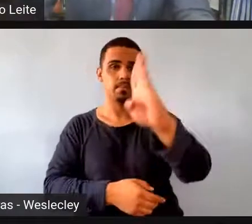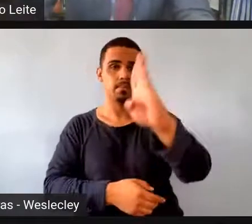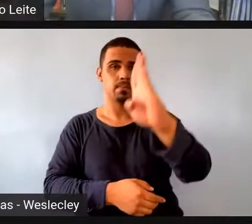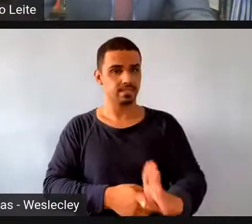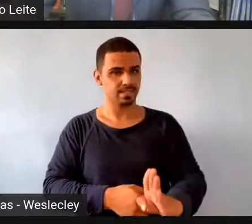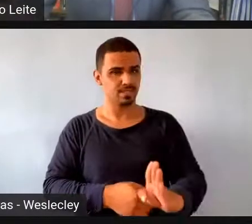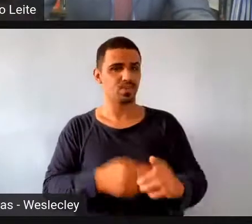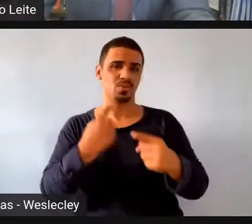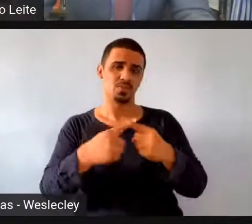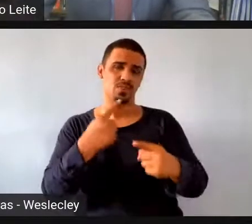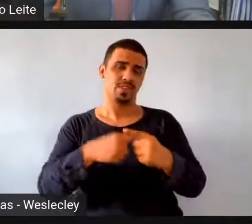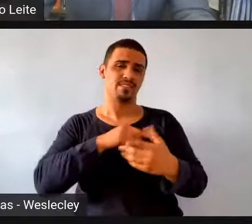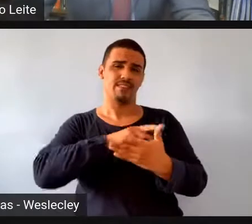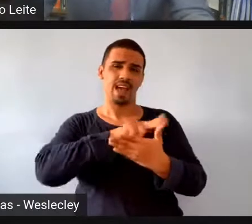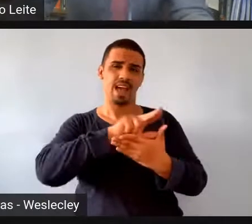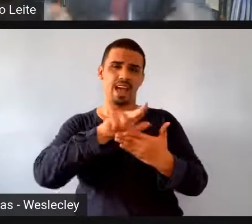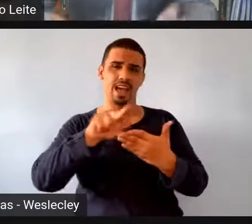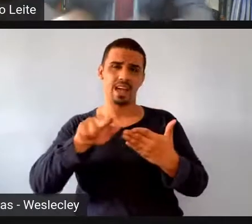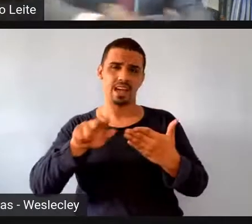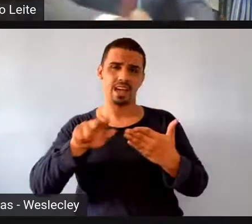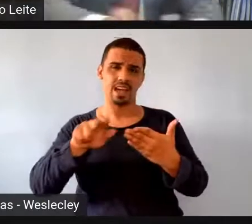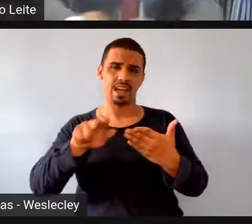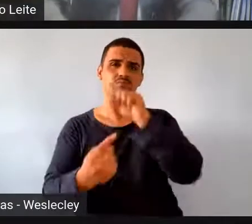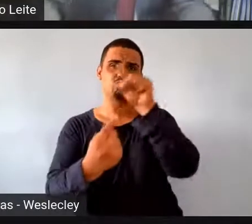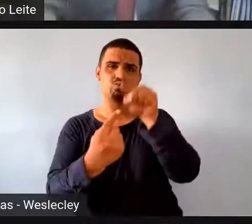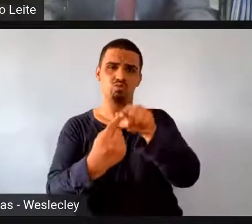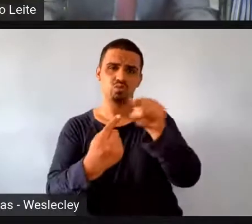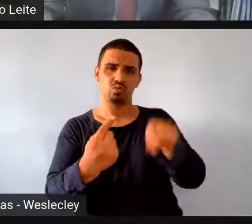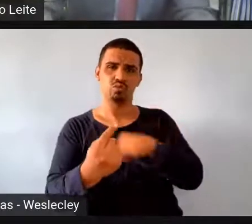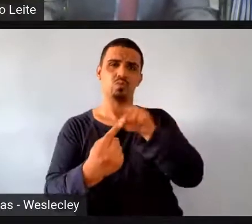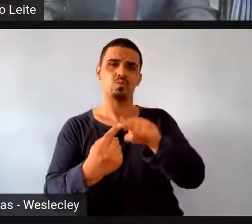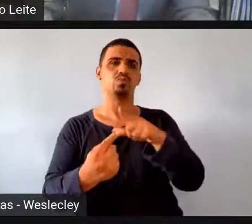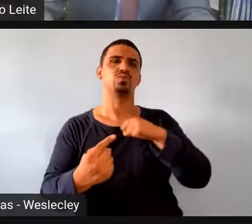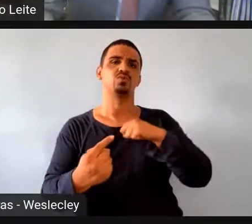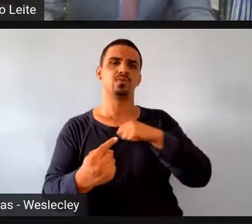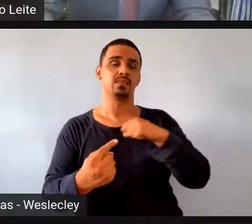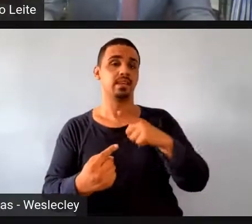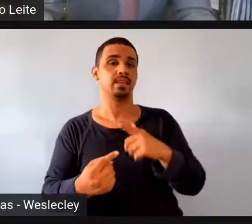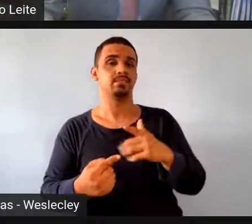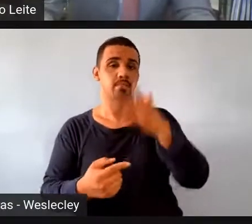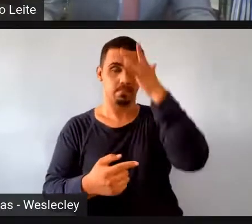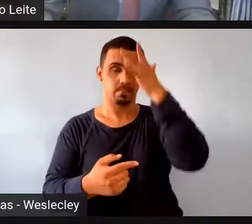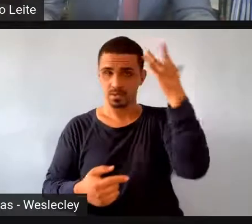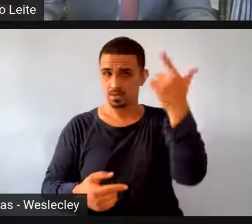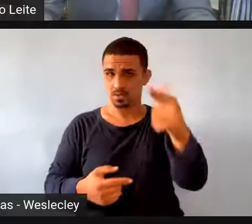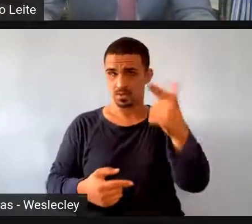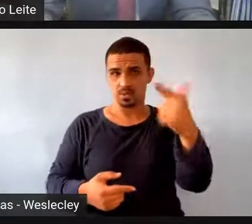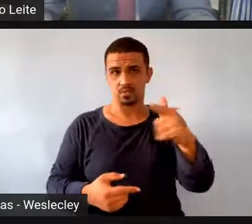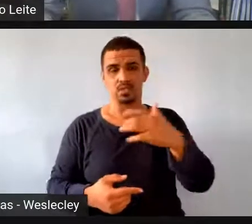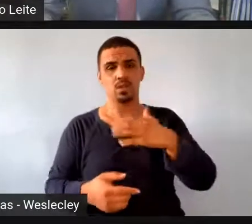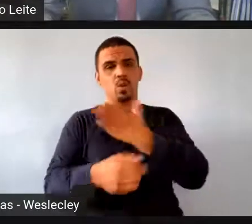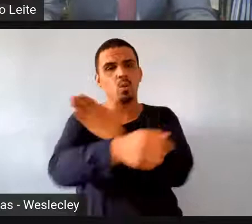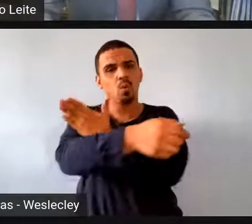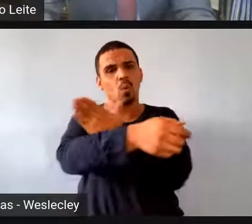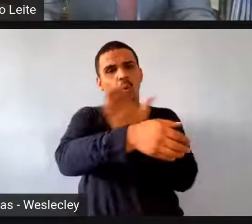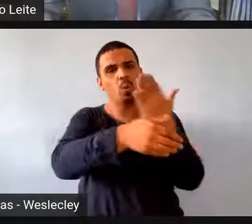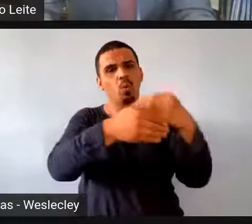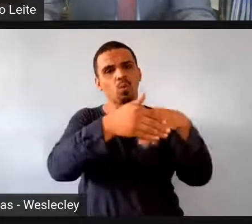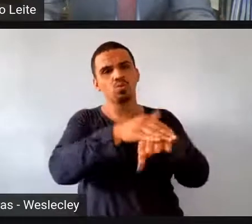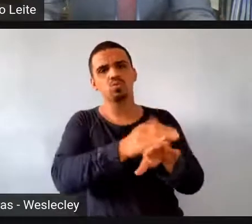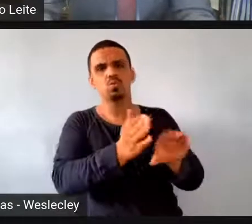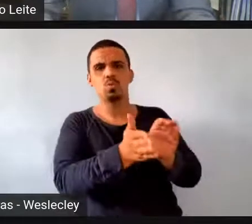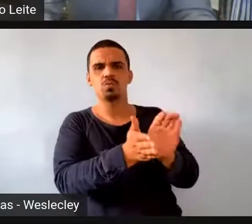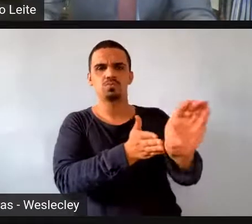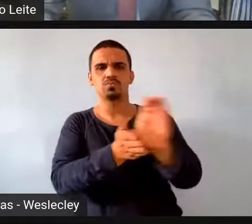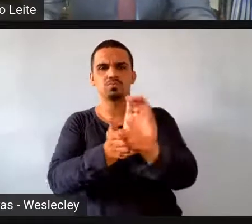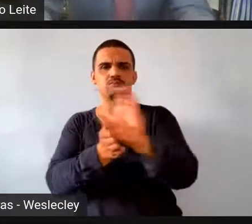diversas, em que as pessoas não apenas não têm o hábito de contribuir com as campanhas eleitorais, e muito